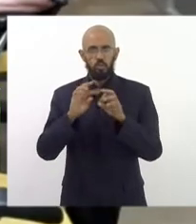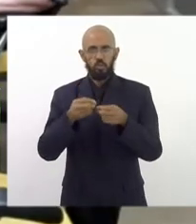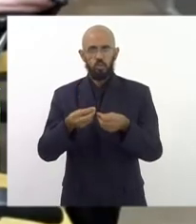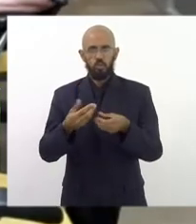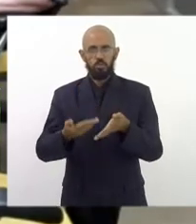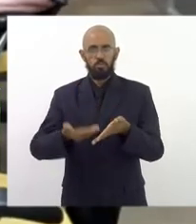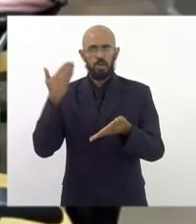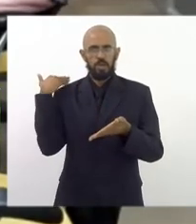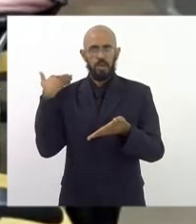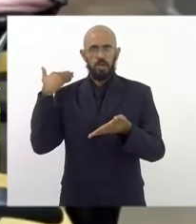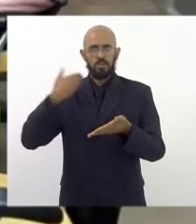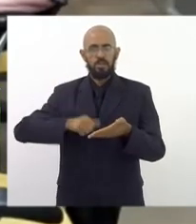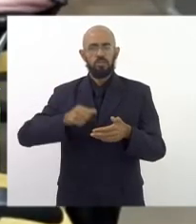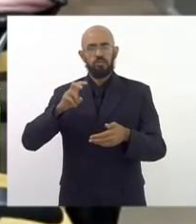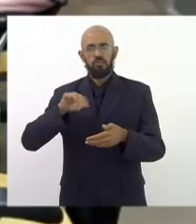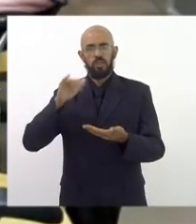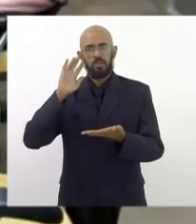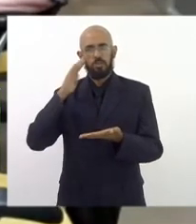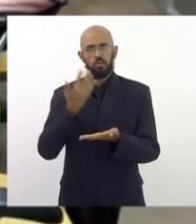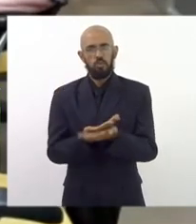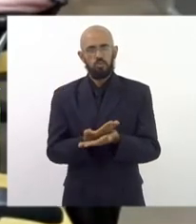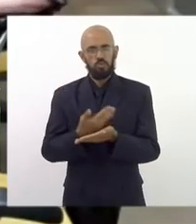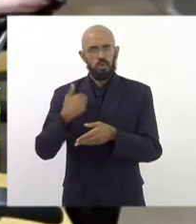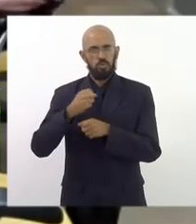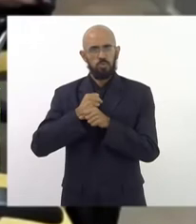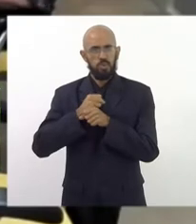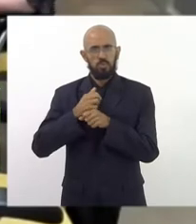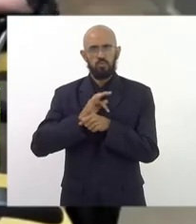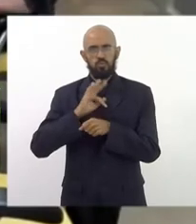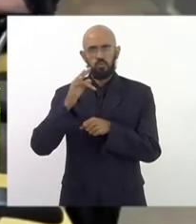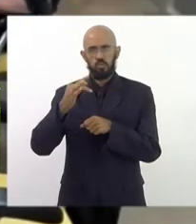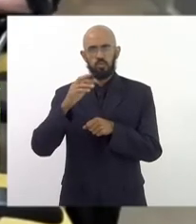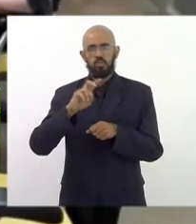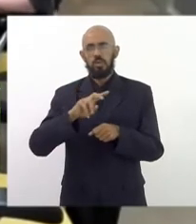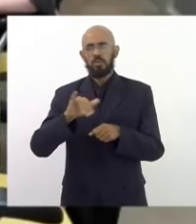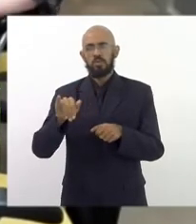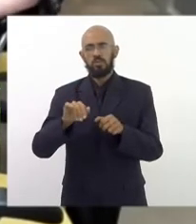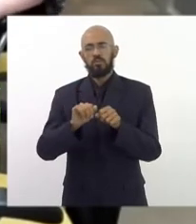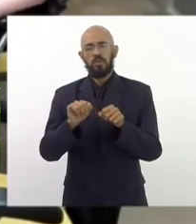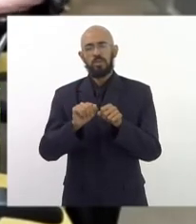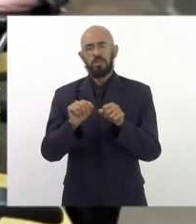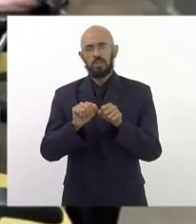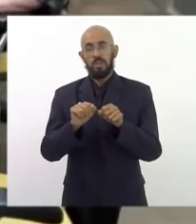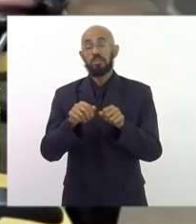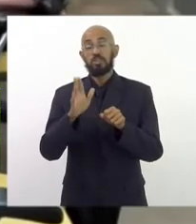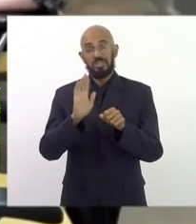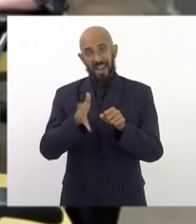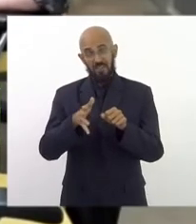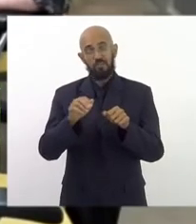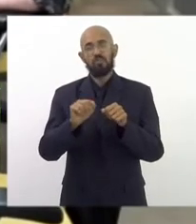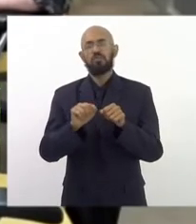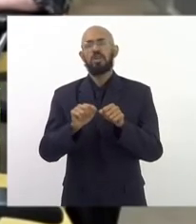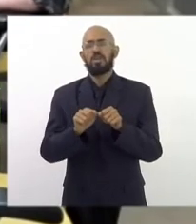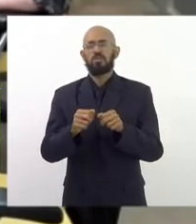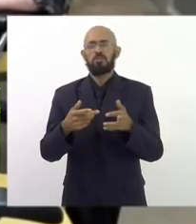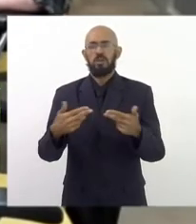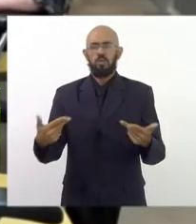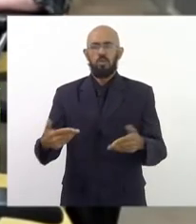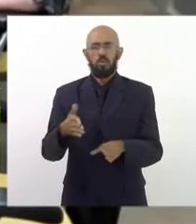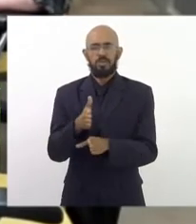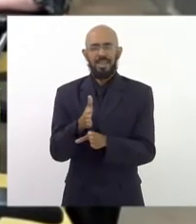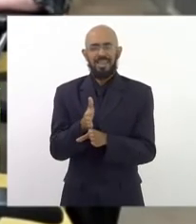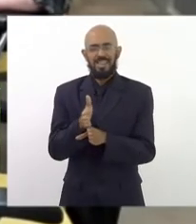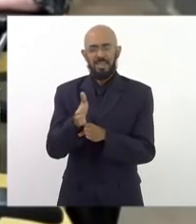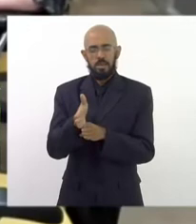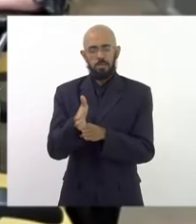uma solução para os próximos anos. Fizemos uma coisa ponderada para que ao longo do tempo não sobrecarregue